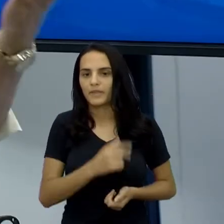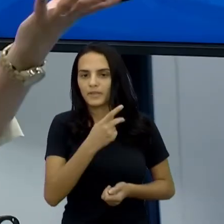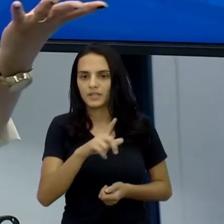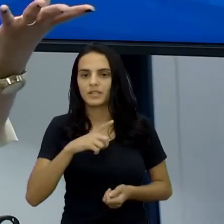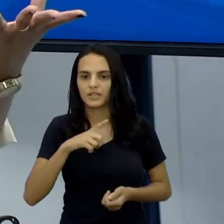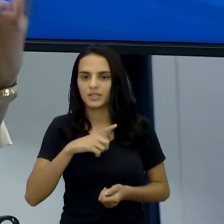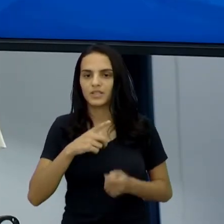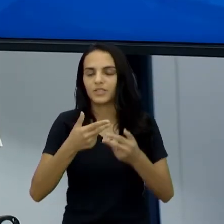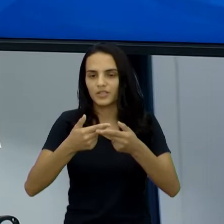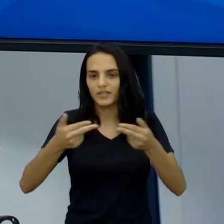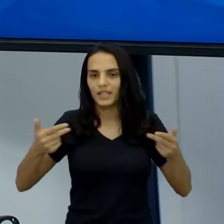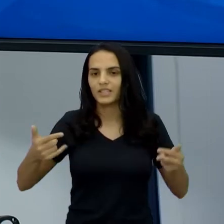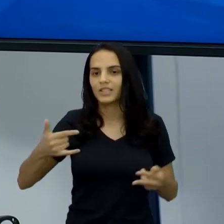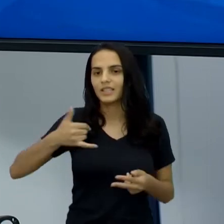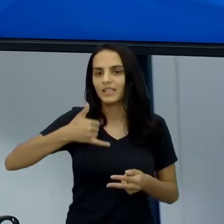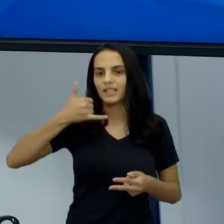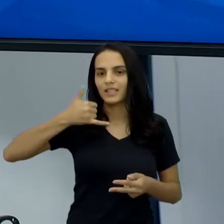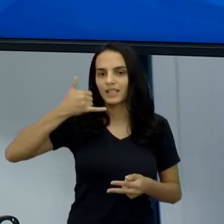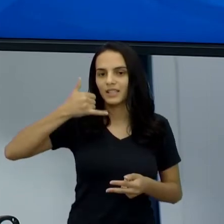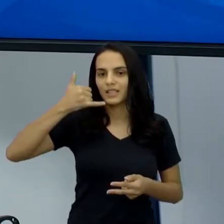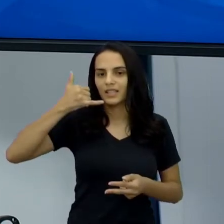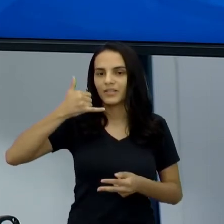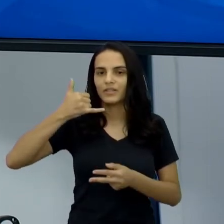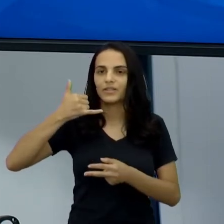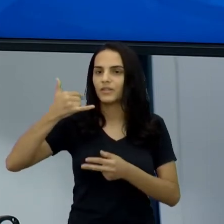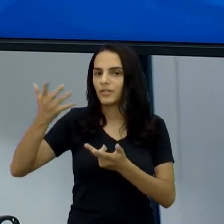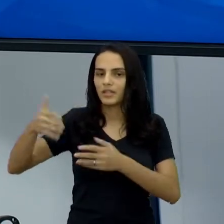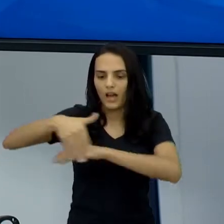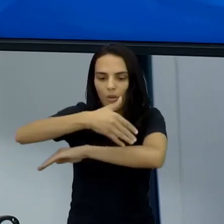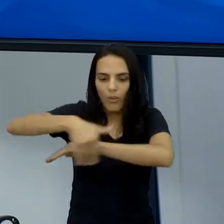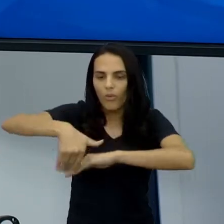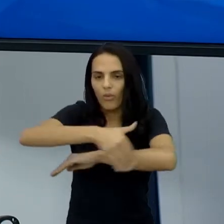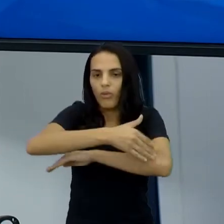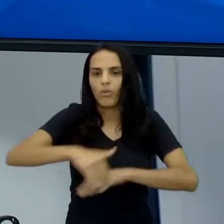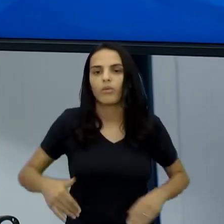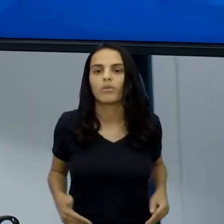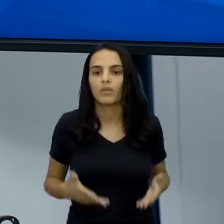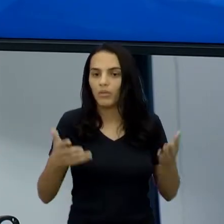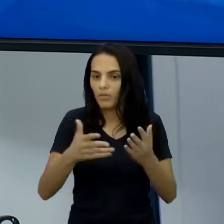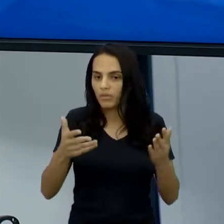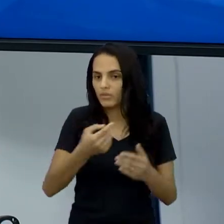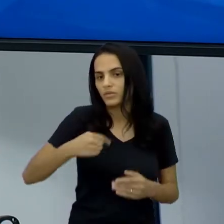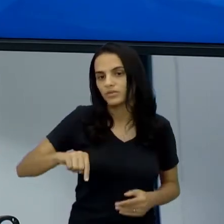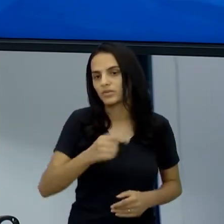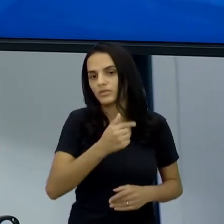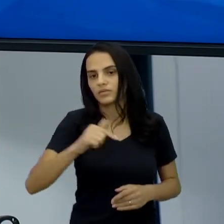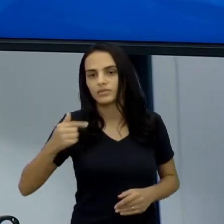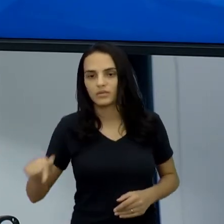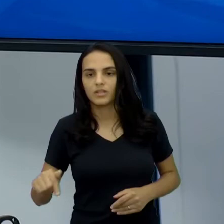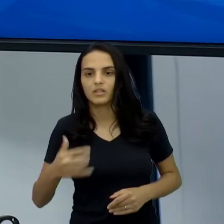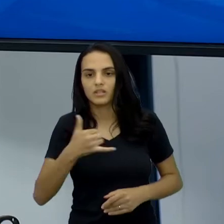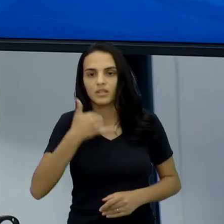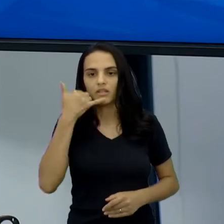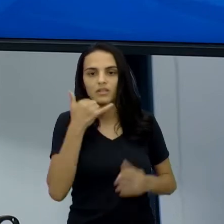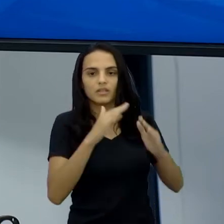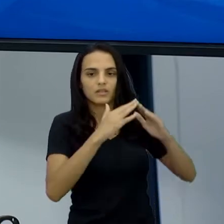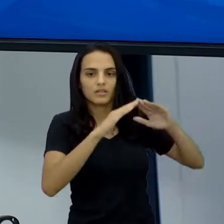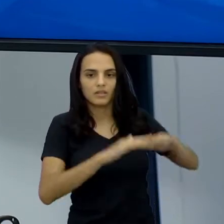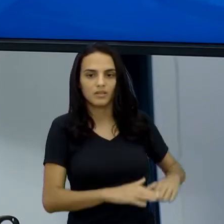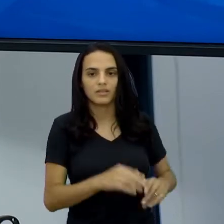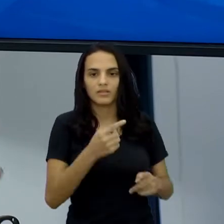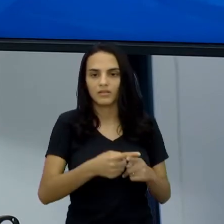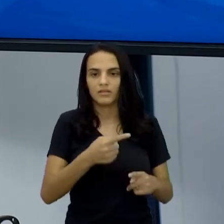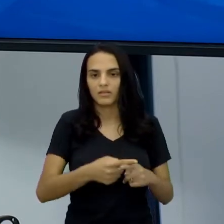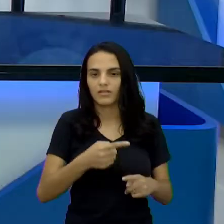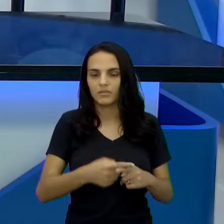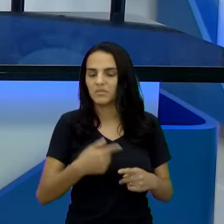vários orelhões na rua. Hoje em dia, meu filho não sabe nem o que é ficha de orelhão. Hoje em dia, nós não temos o telefone fixo em casa porque é um trambolho que fica lá